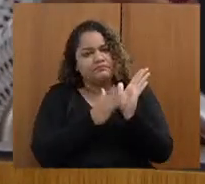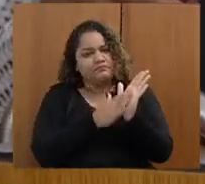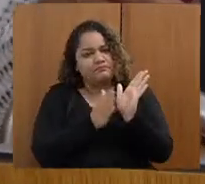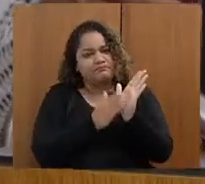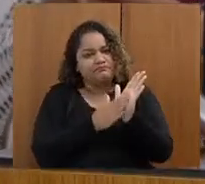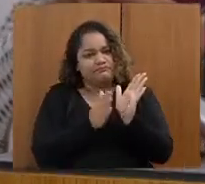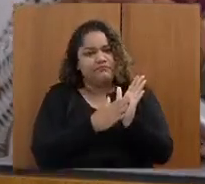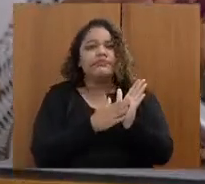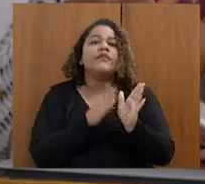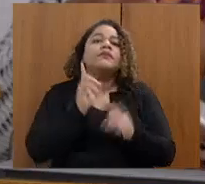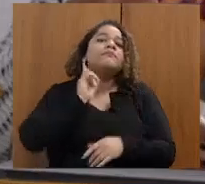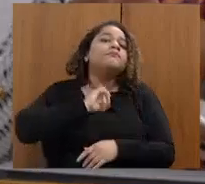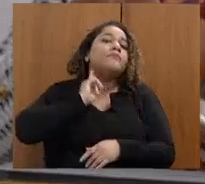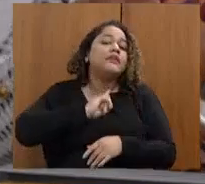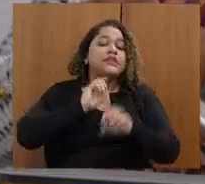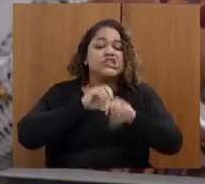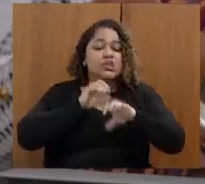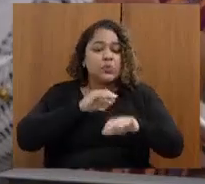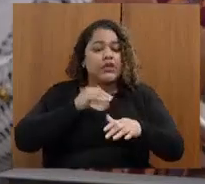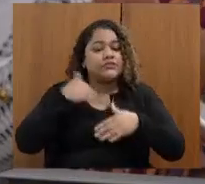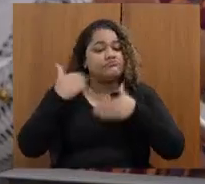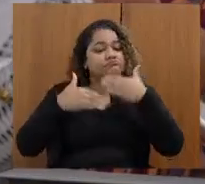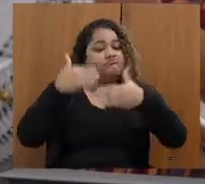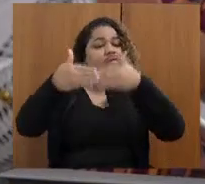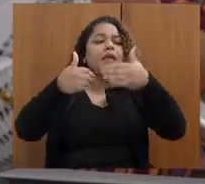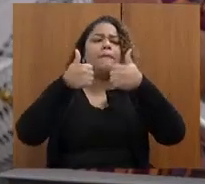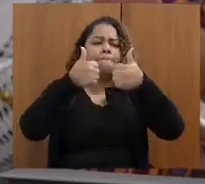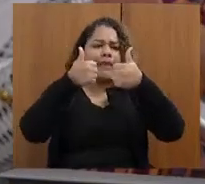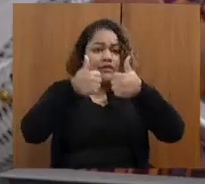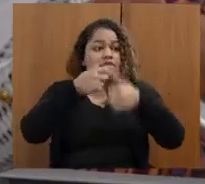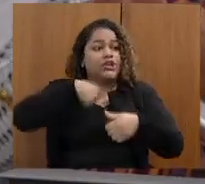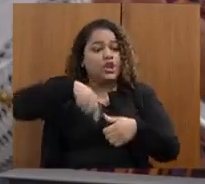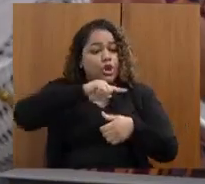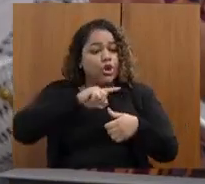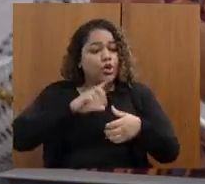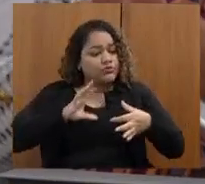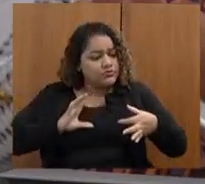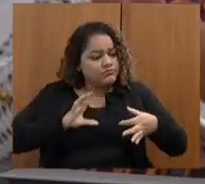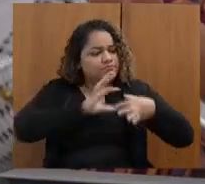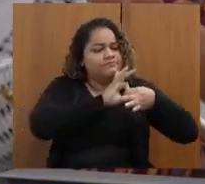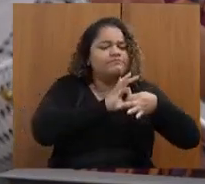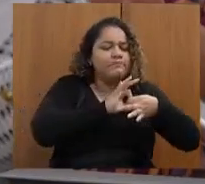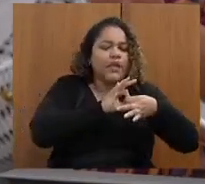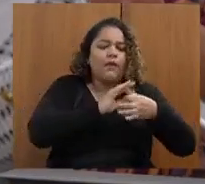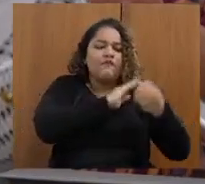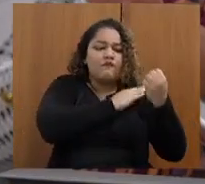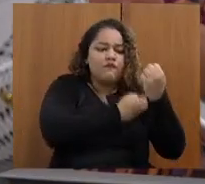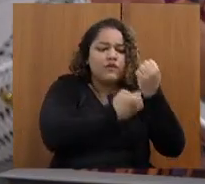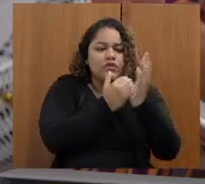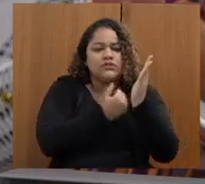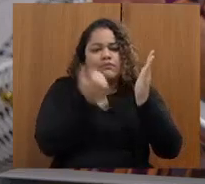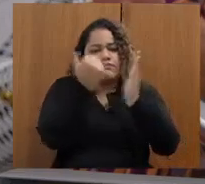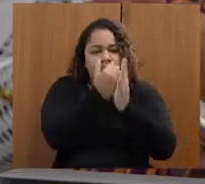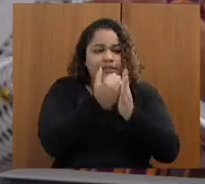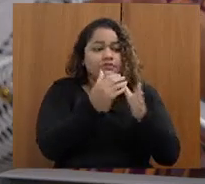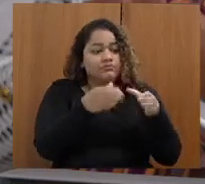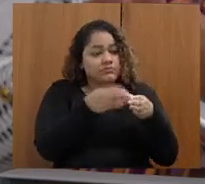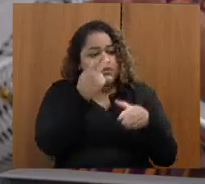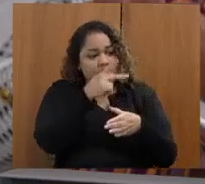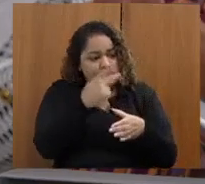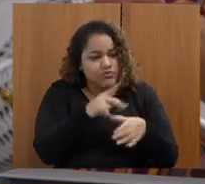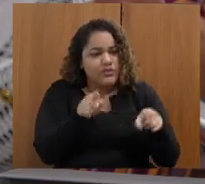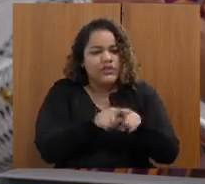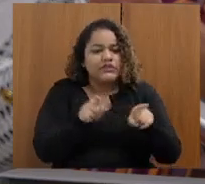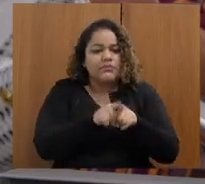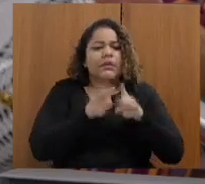vai muito bem e nós estamos aqui para somar a força com o senhor com toda sua equipe e com todos os profissionais da Educação de Minas Gerais